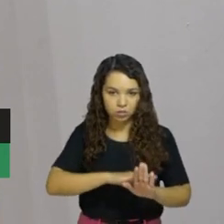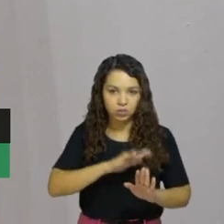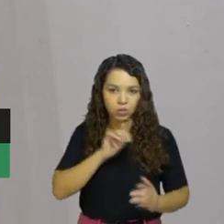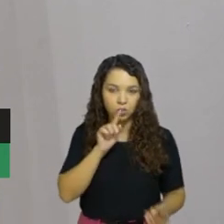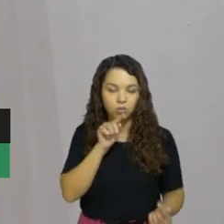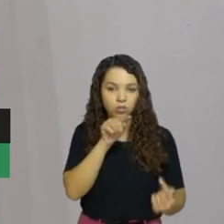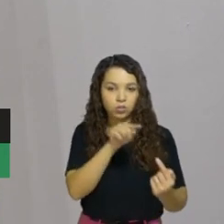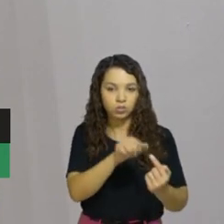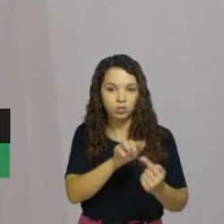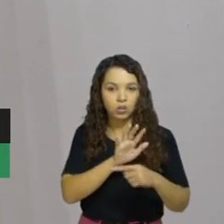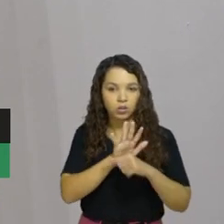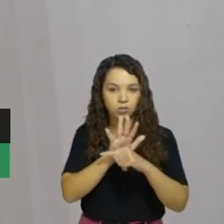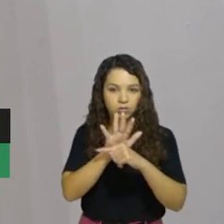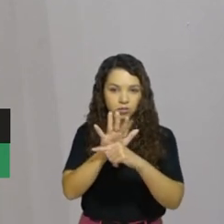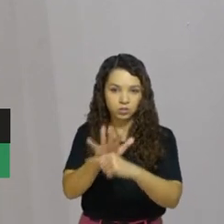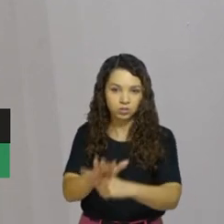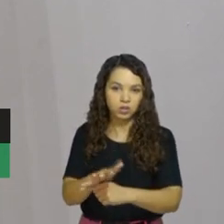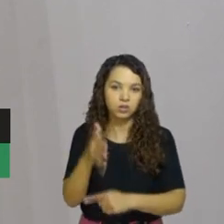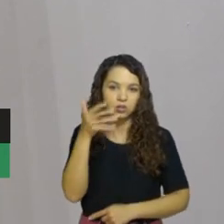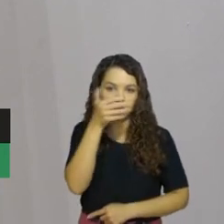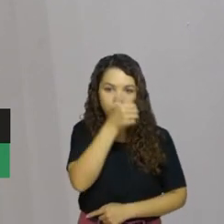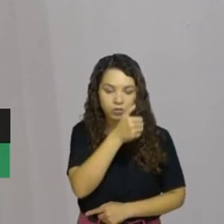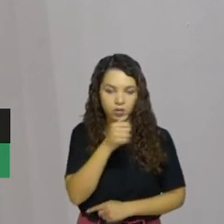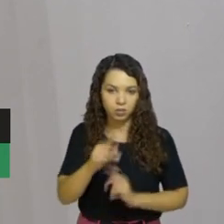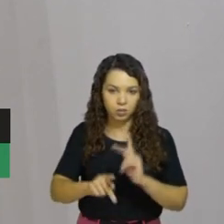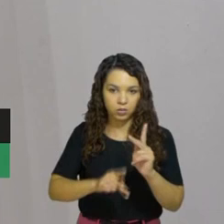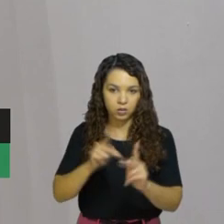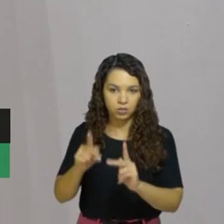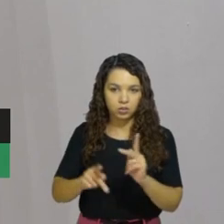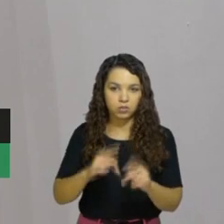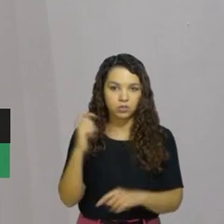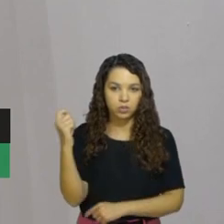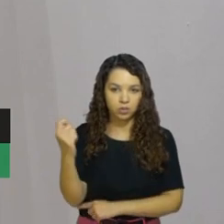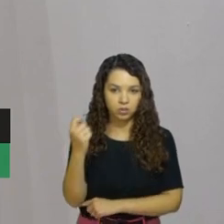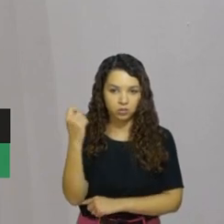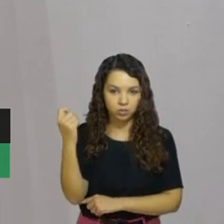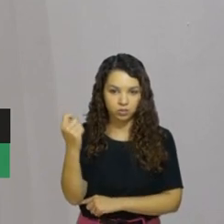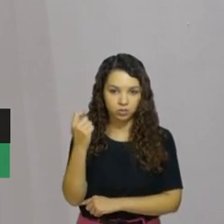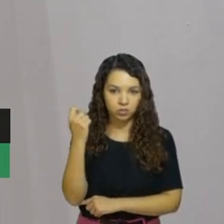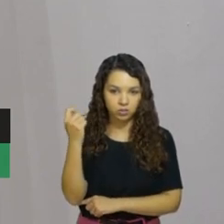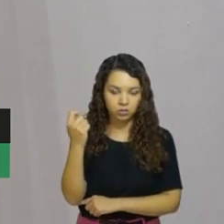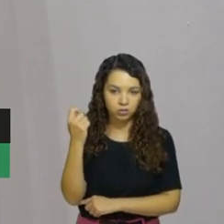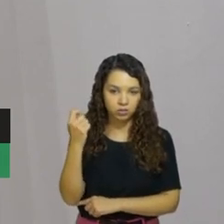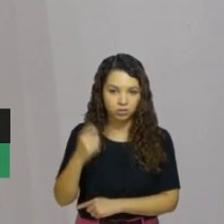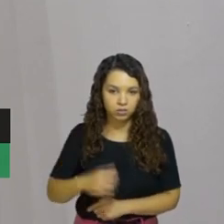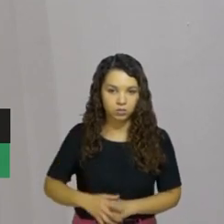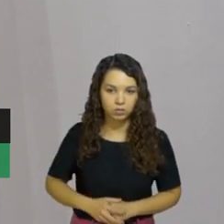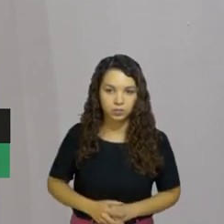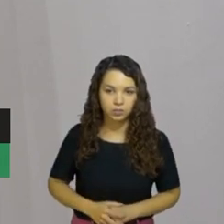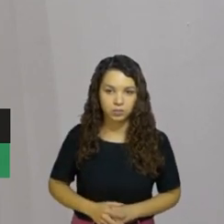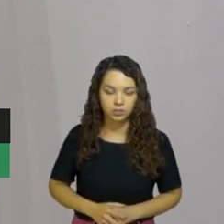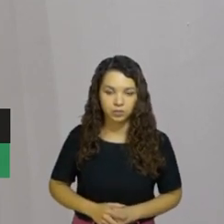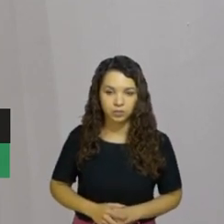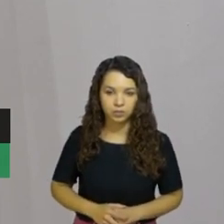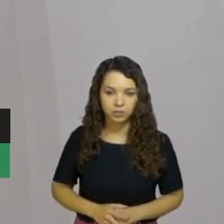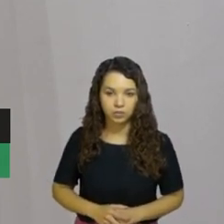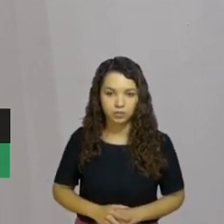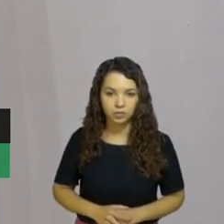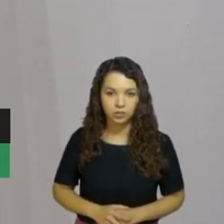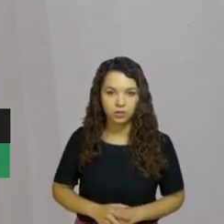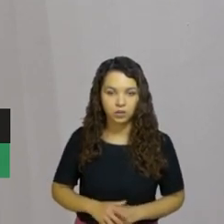salvar o povo do Rio Grande do Sul, um estado que sempre foi